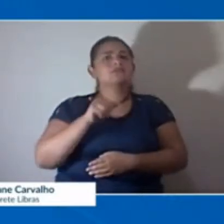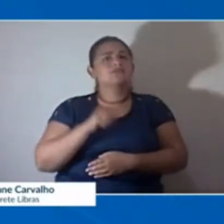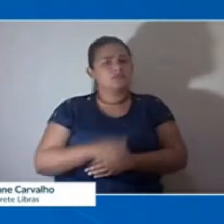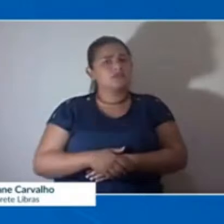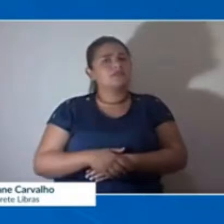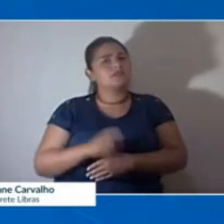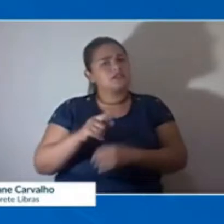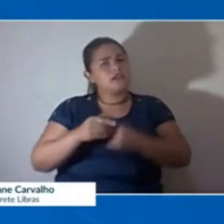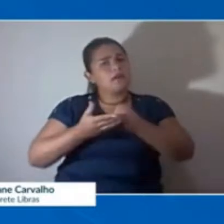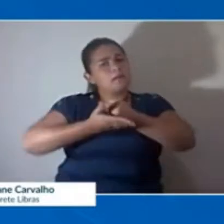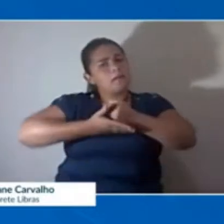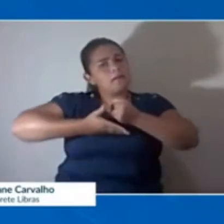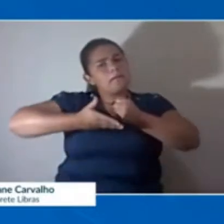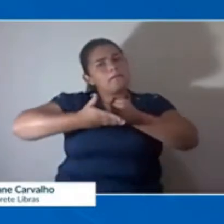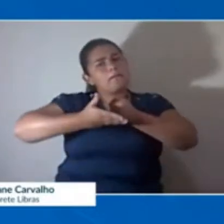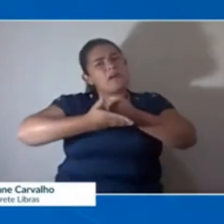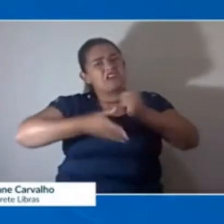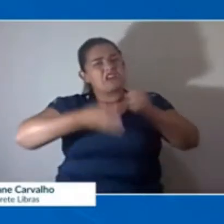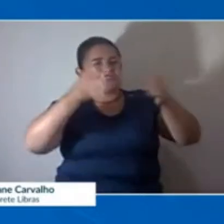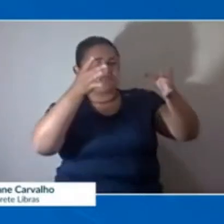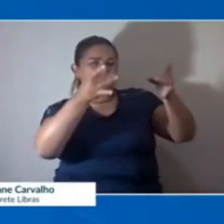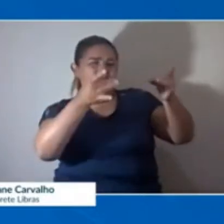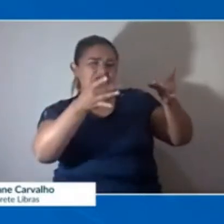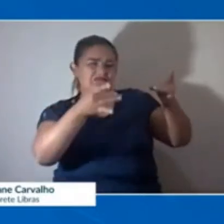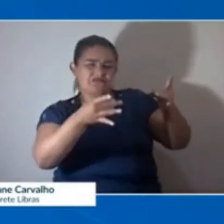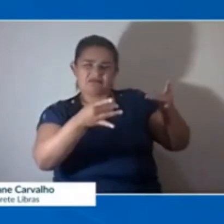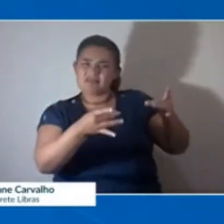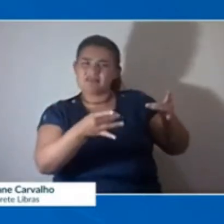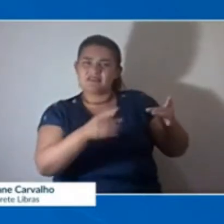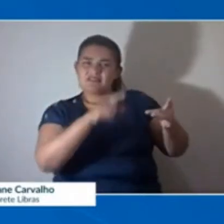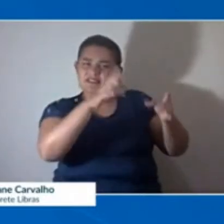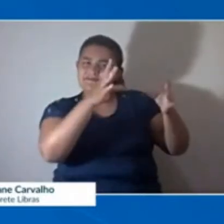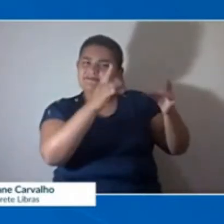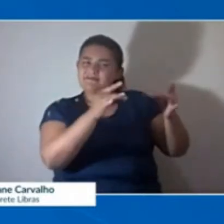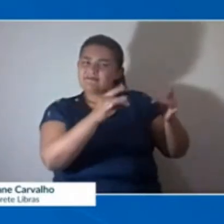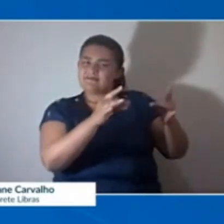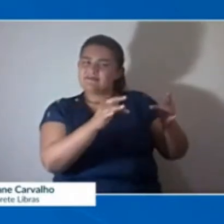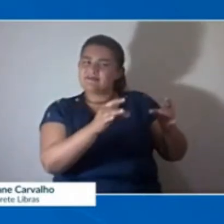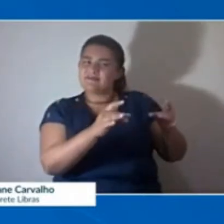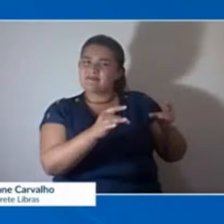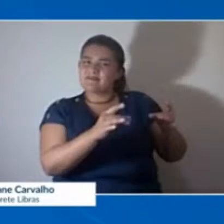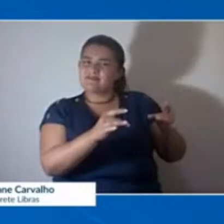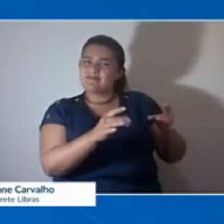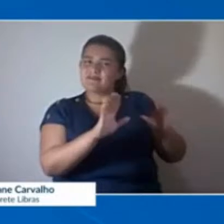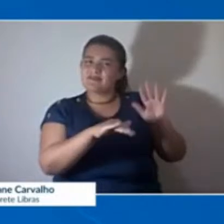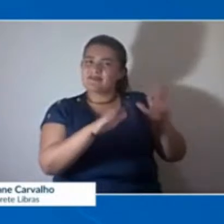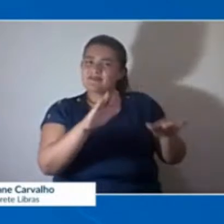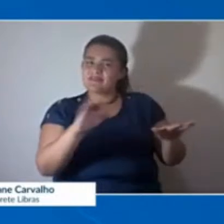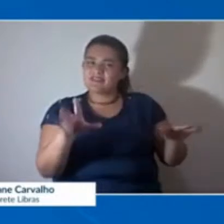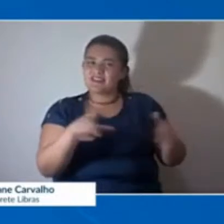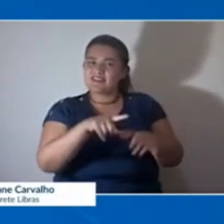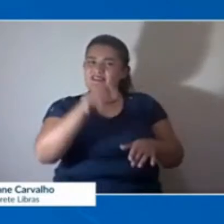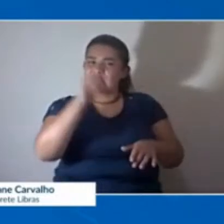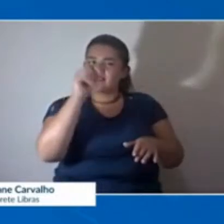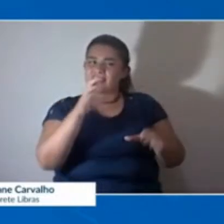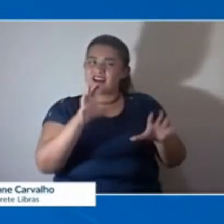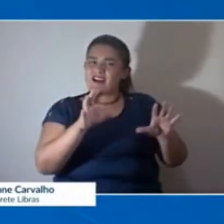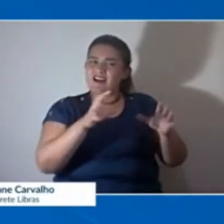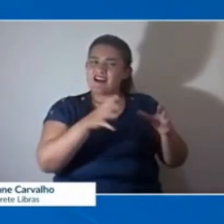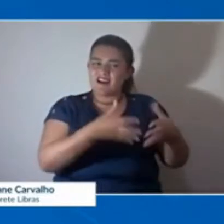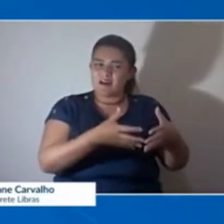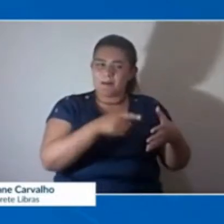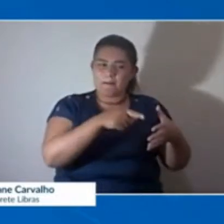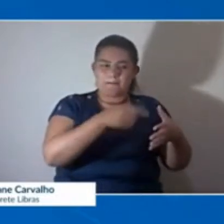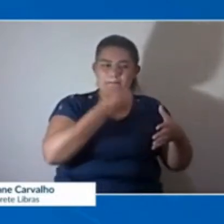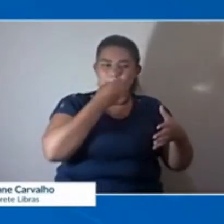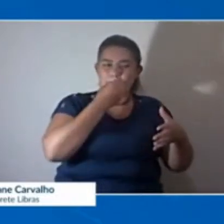em estereótipos, né? E esses estereótipos, eles são assim, selecionados a classes, né? As mulheres boas,